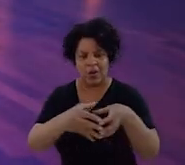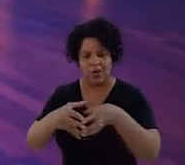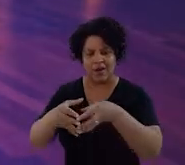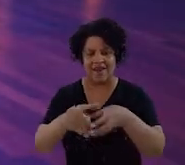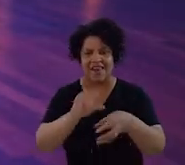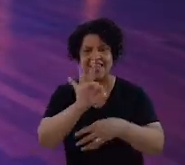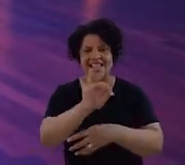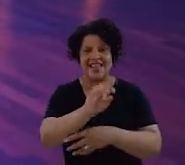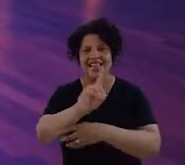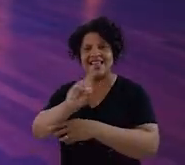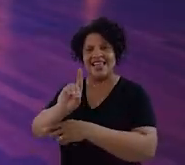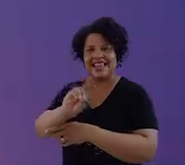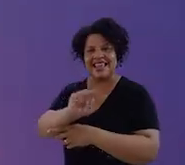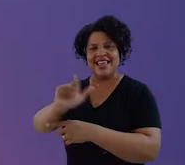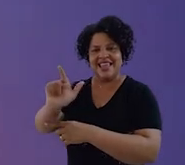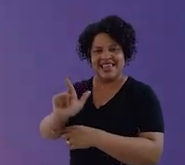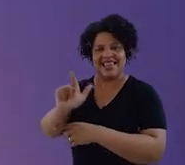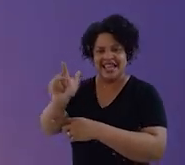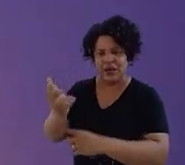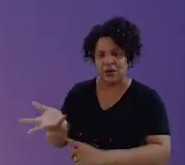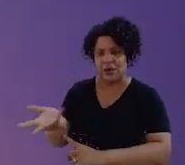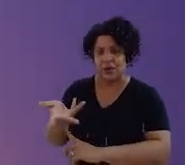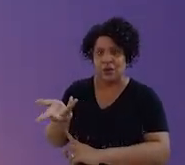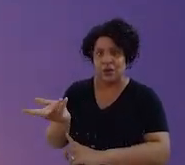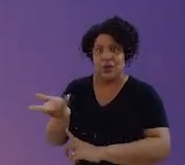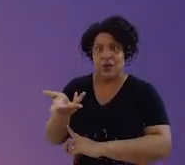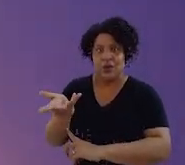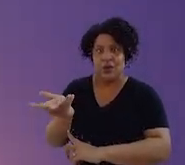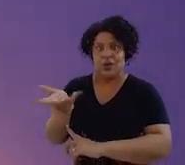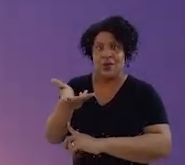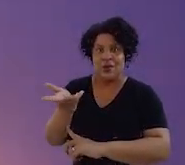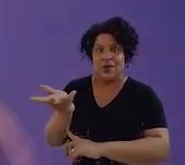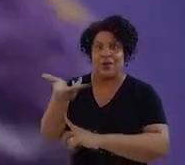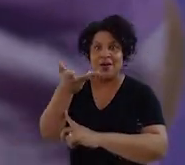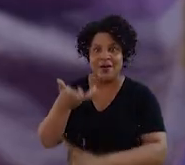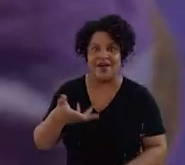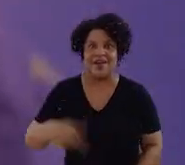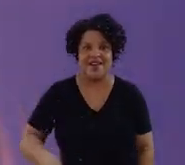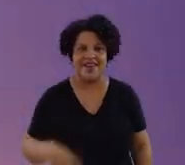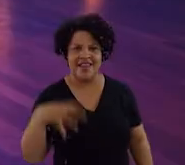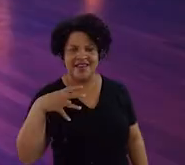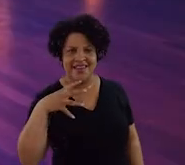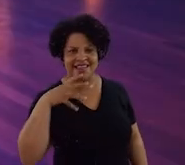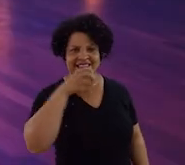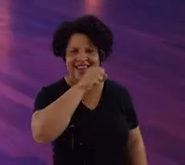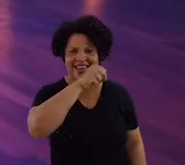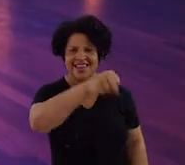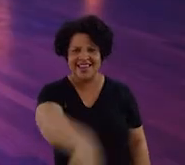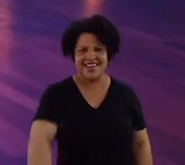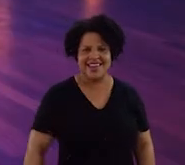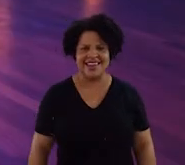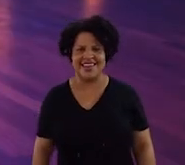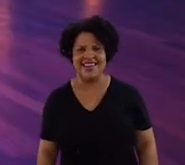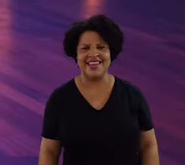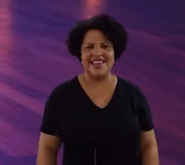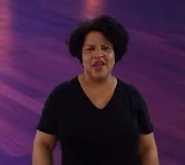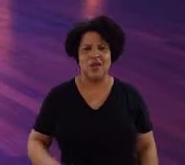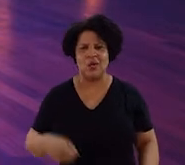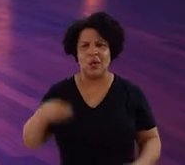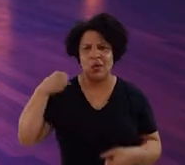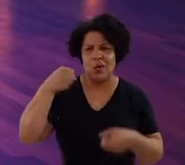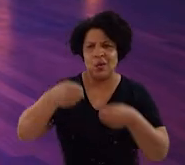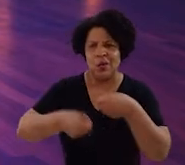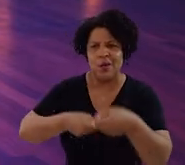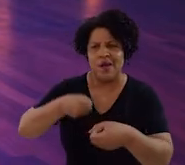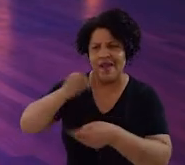o corre do bonde se toca, TDL no corre das notas, TDL no corre das notas. Corre, corre,